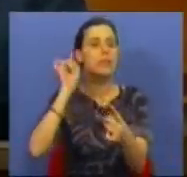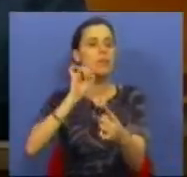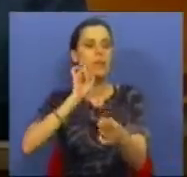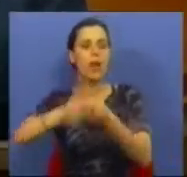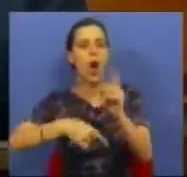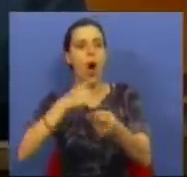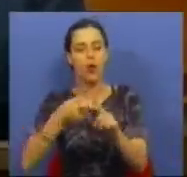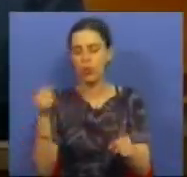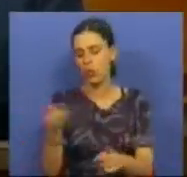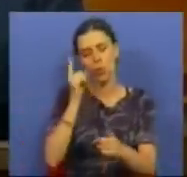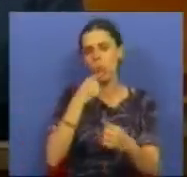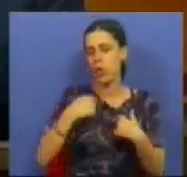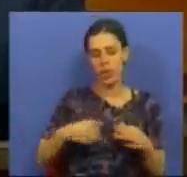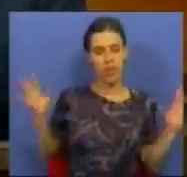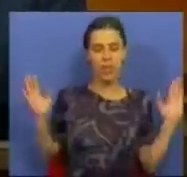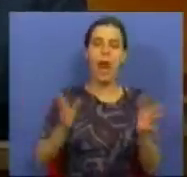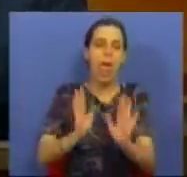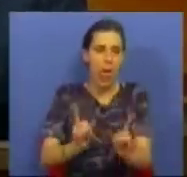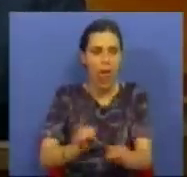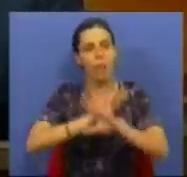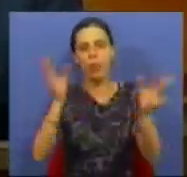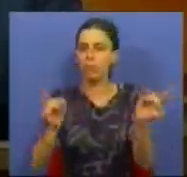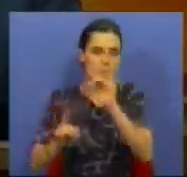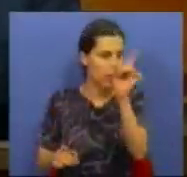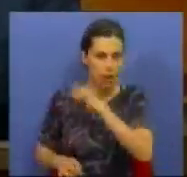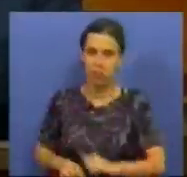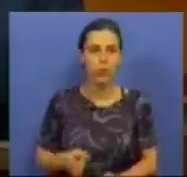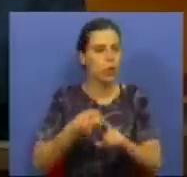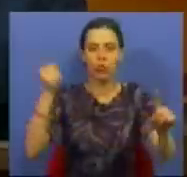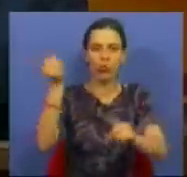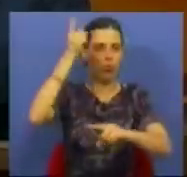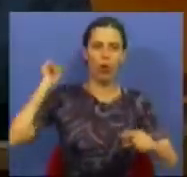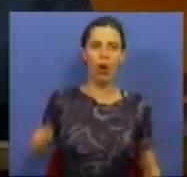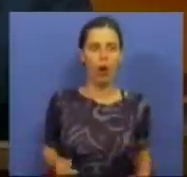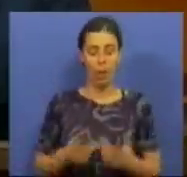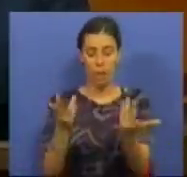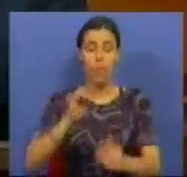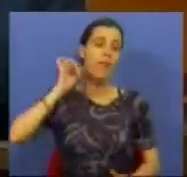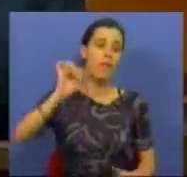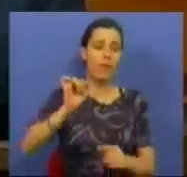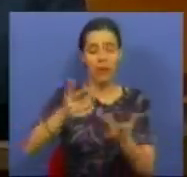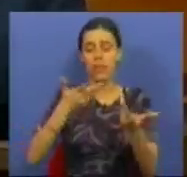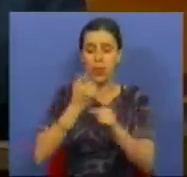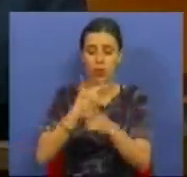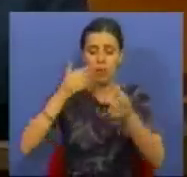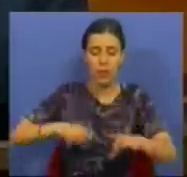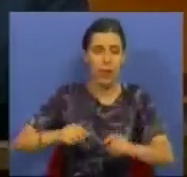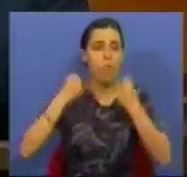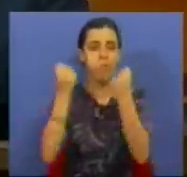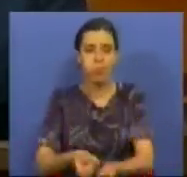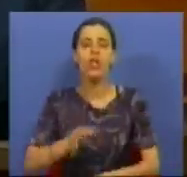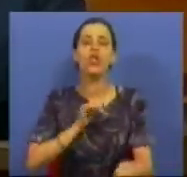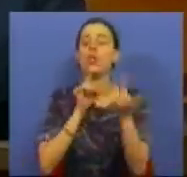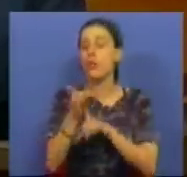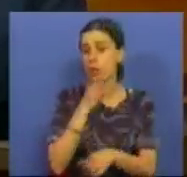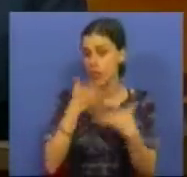essencial. Não nos venham dizer que tem que ser assim. Não, não tem que ser assim. As vossas inevitabilidades, senhoras